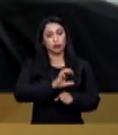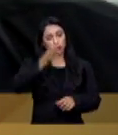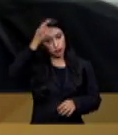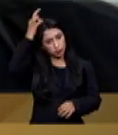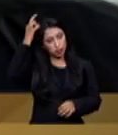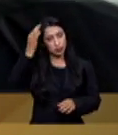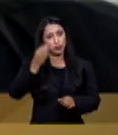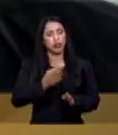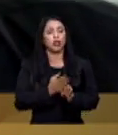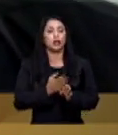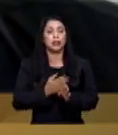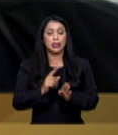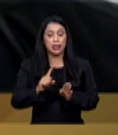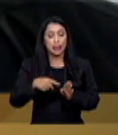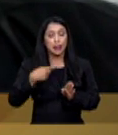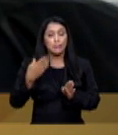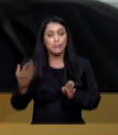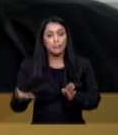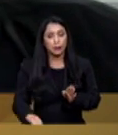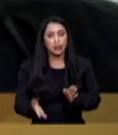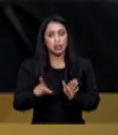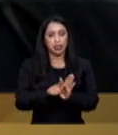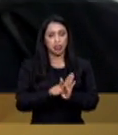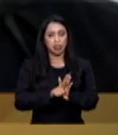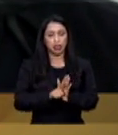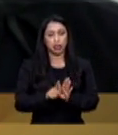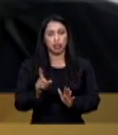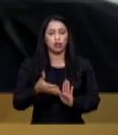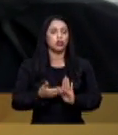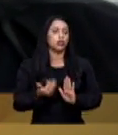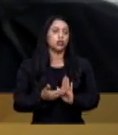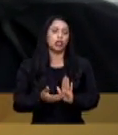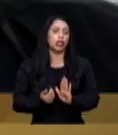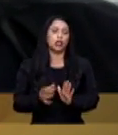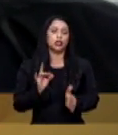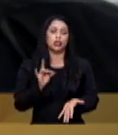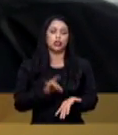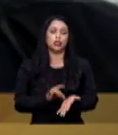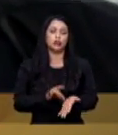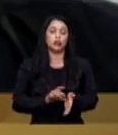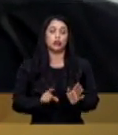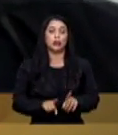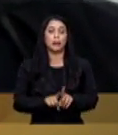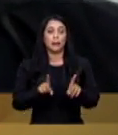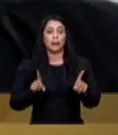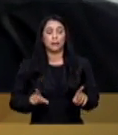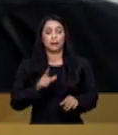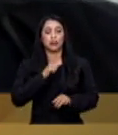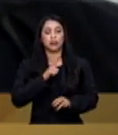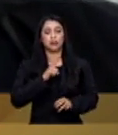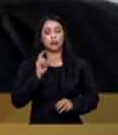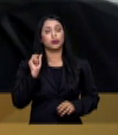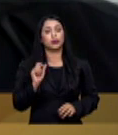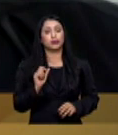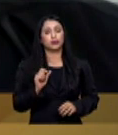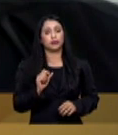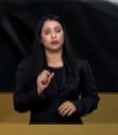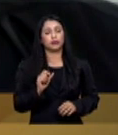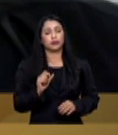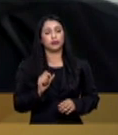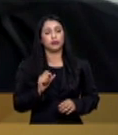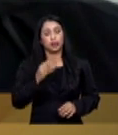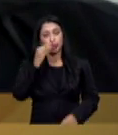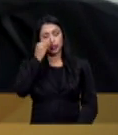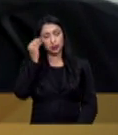diploma posterior e os anteriores. Não se trata de uma retirada de efeito expressa e automática, mas sim de algo que demandaria esforço hermenêutico nada